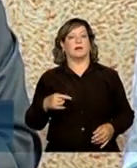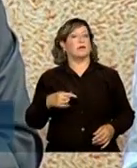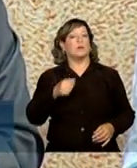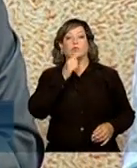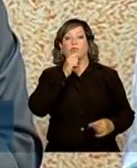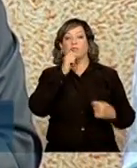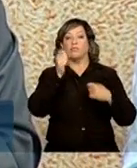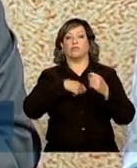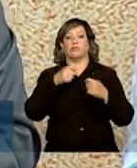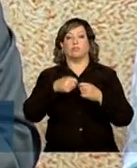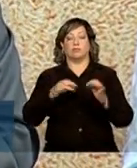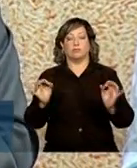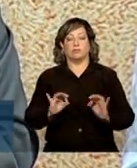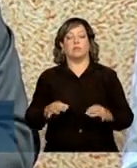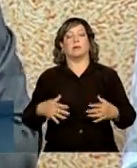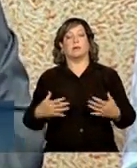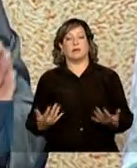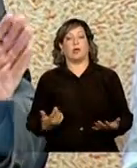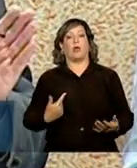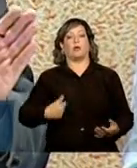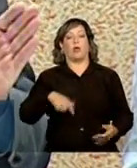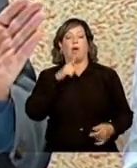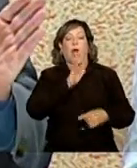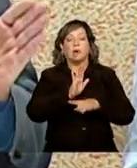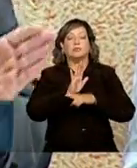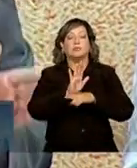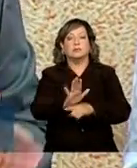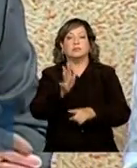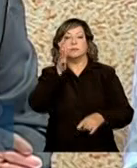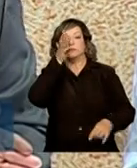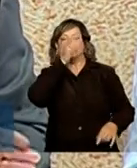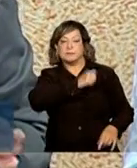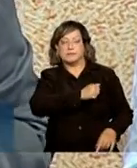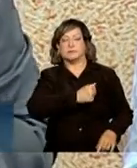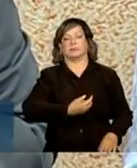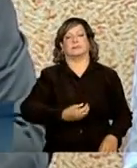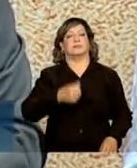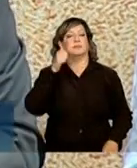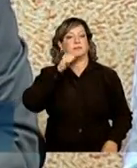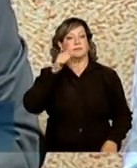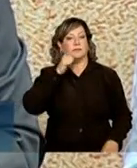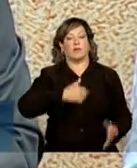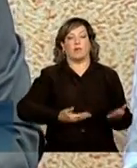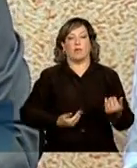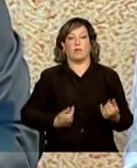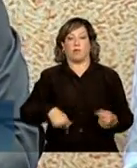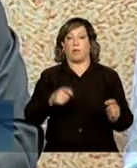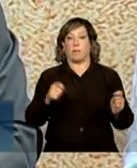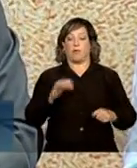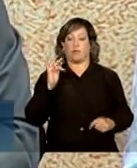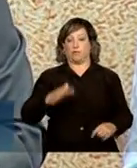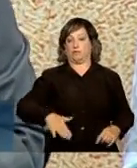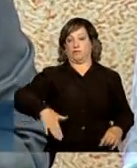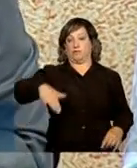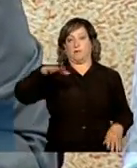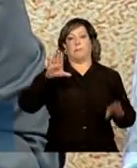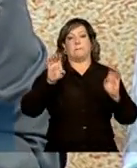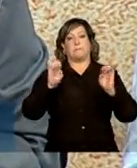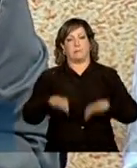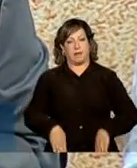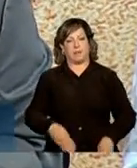atividade sexual no nosso país ou seja nós estamos vacinando as meninas para que elas estejam protegidas quando